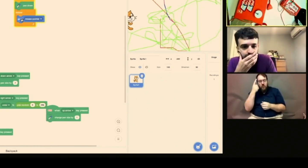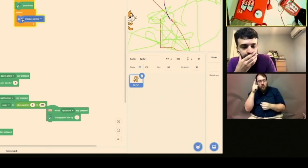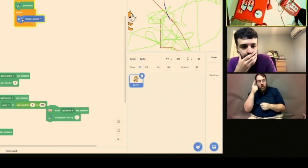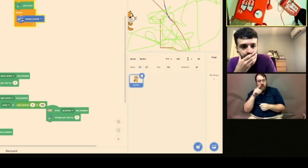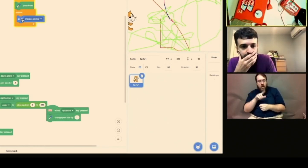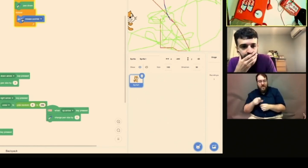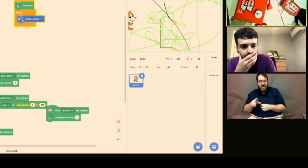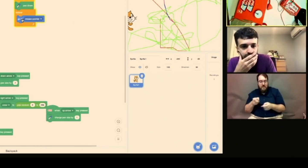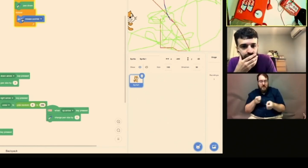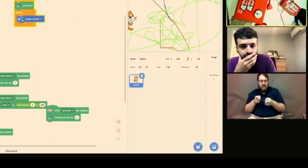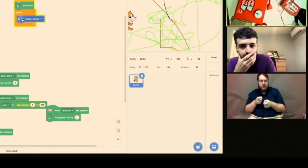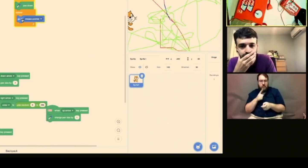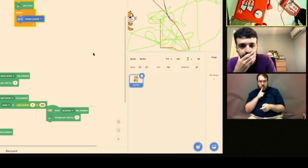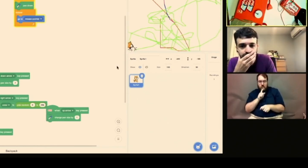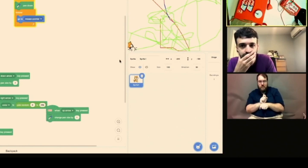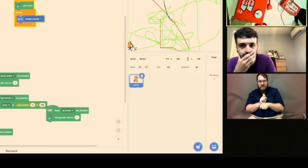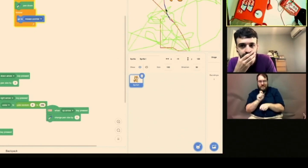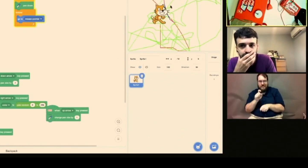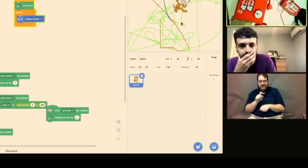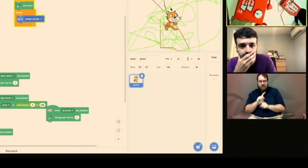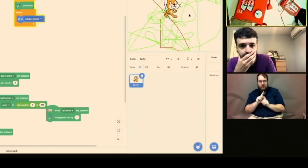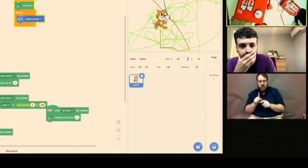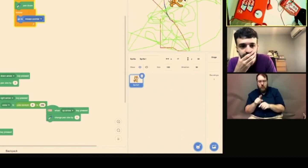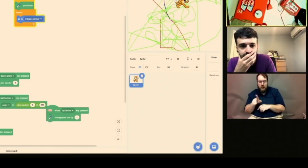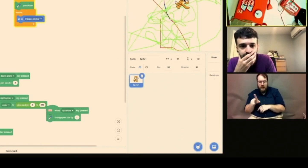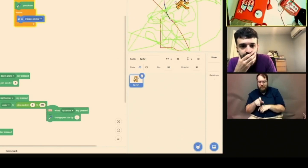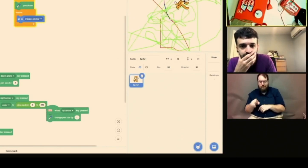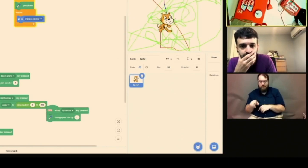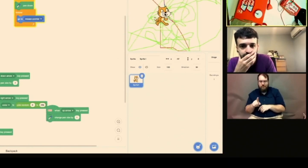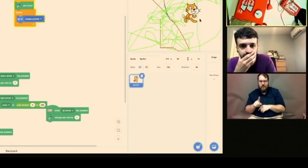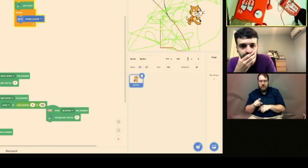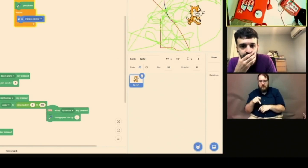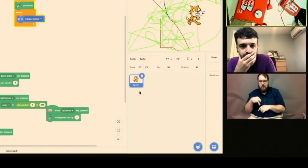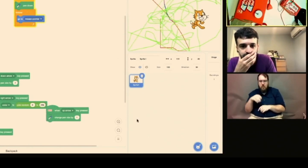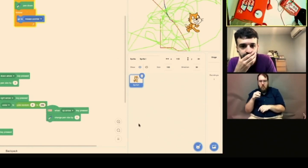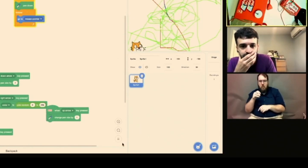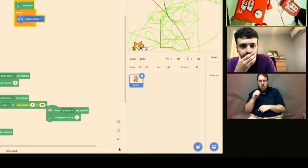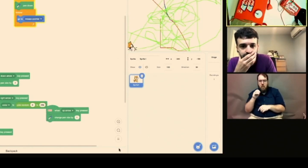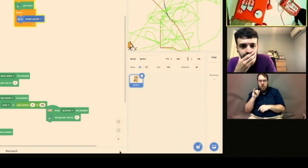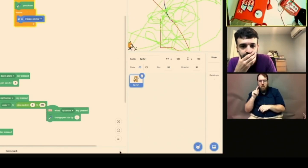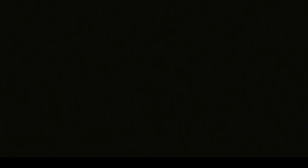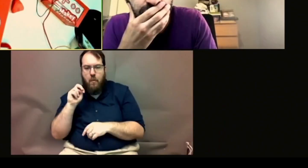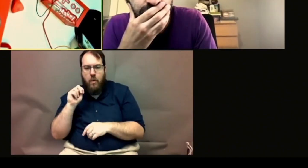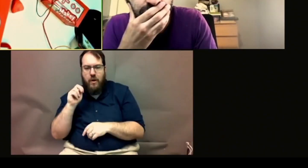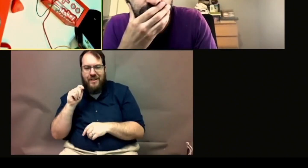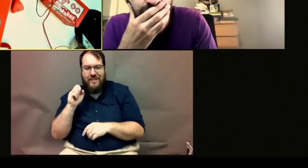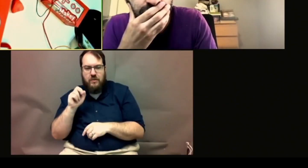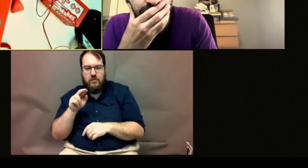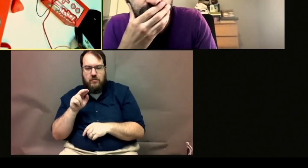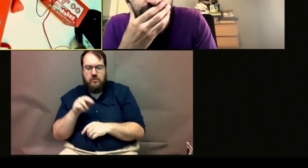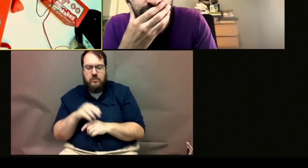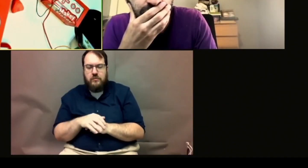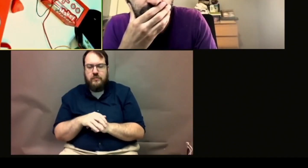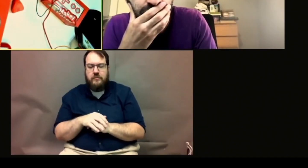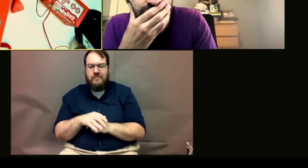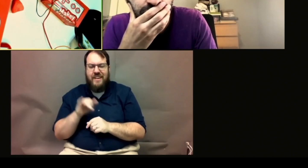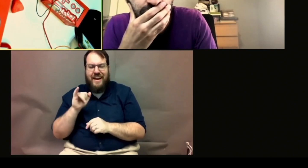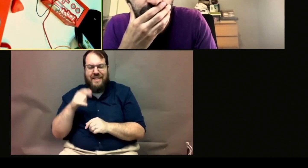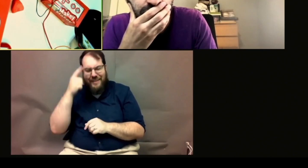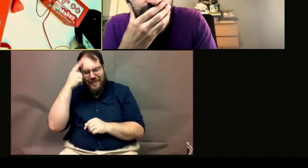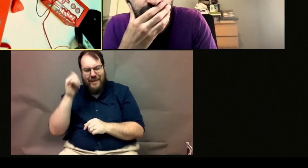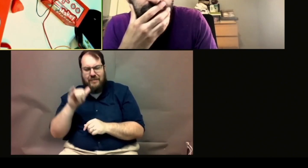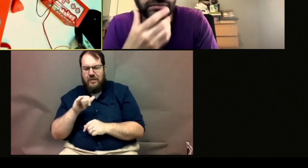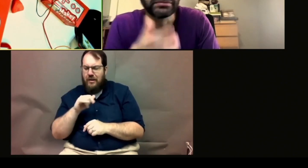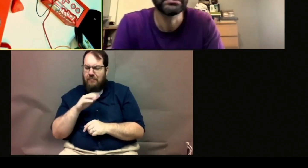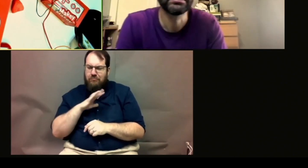para o controle do mouse. o que eu preciso realmente fazer é ir para o cursor e o meu comando vai para o